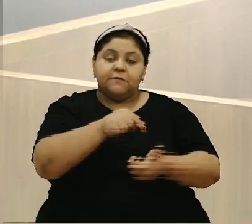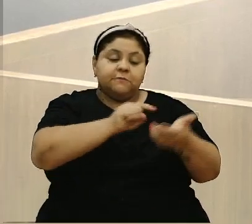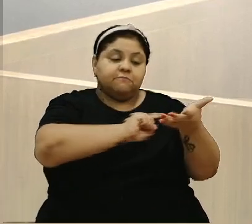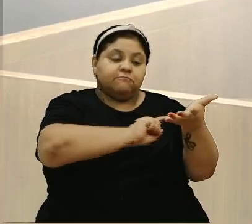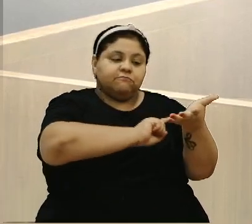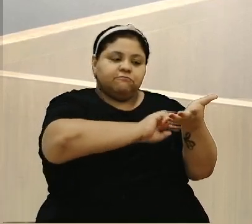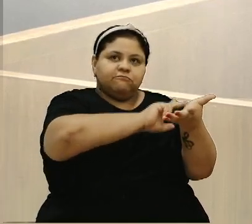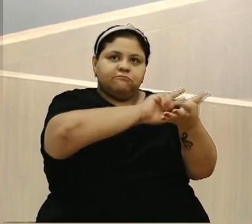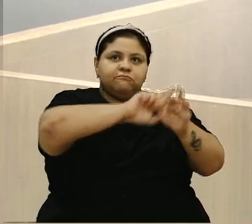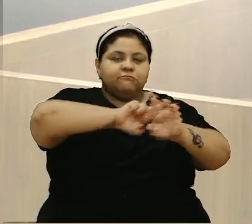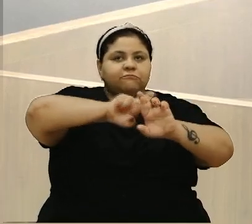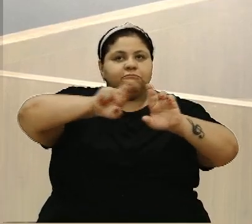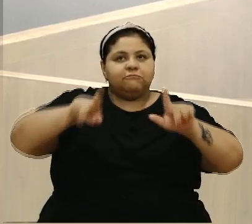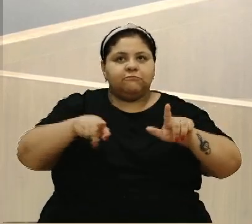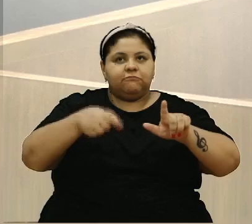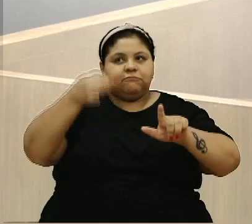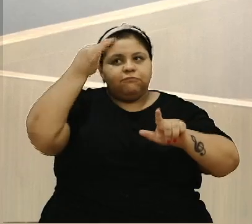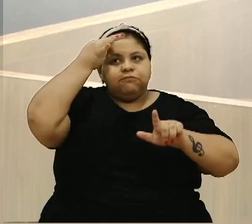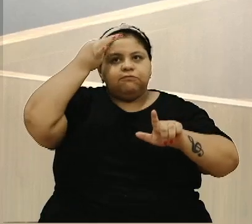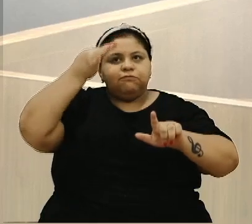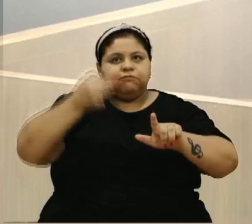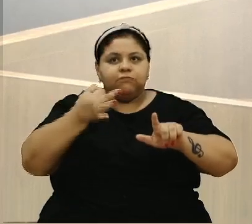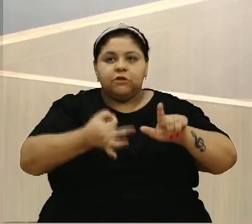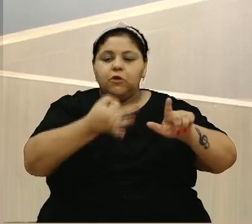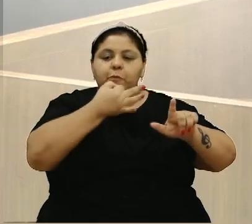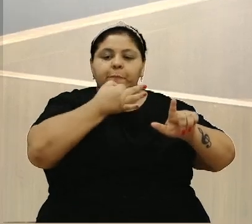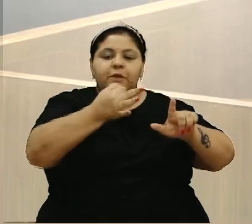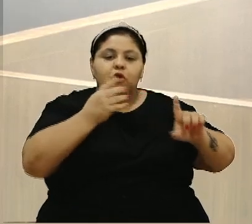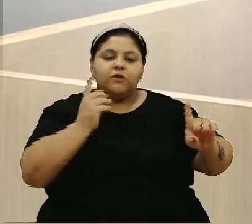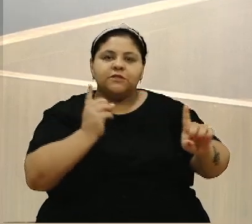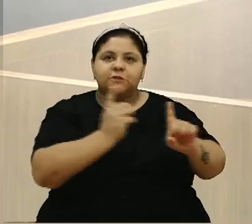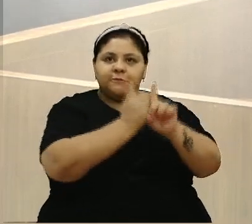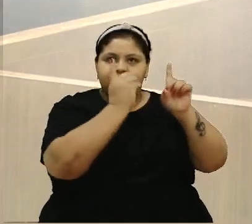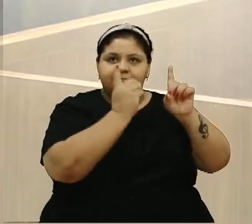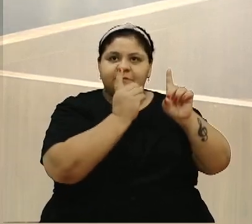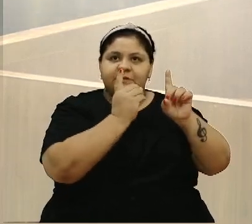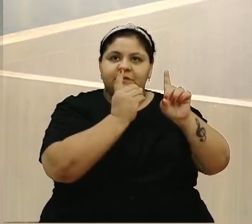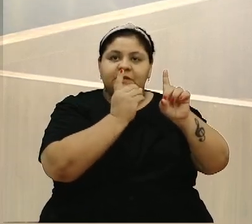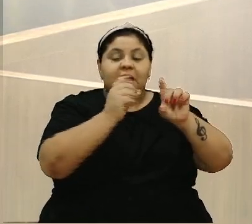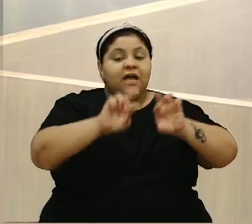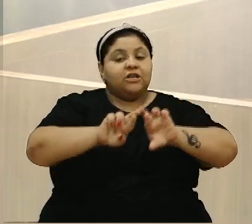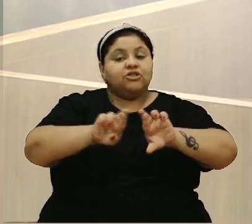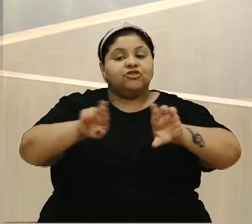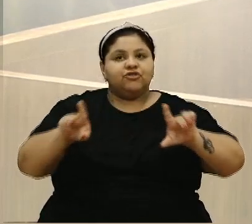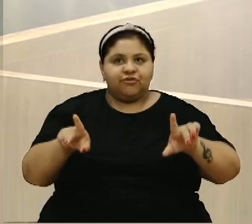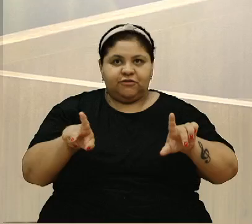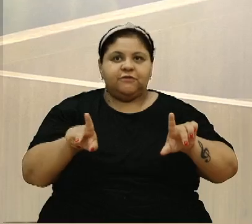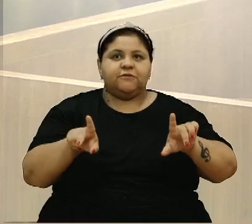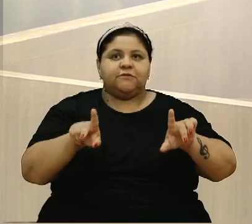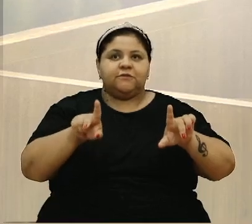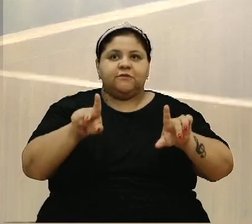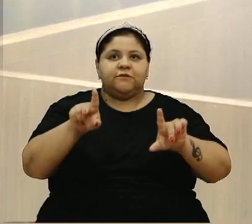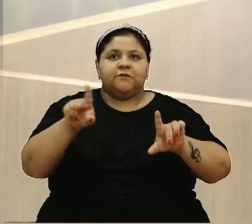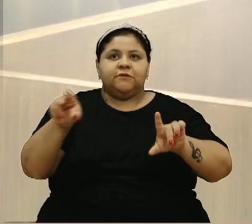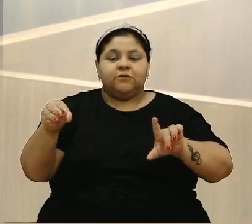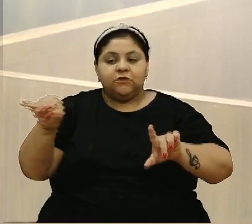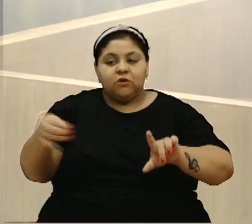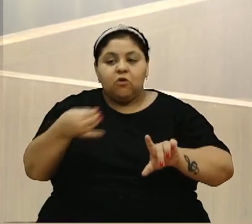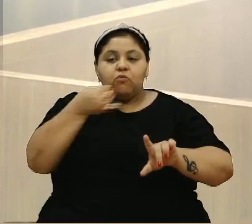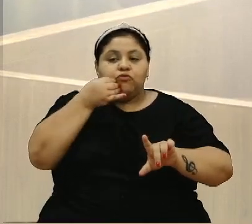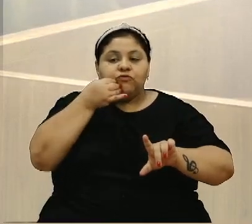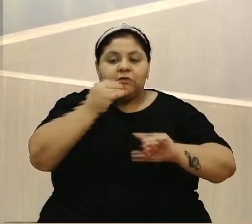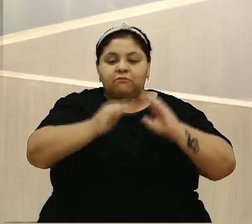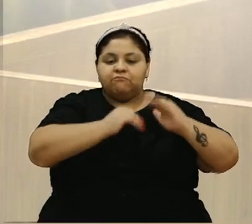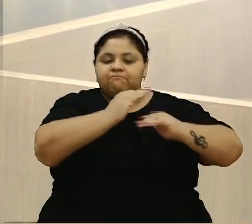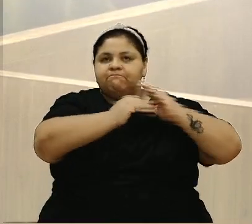diferentes ideias e perspectivas se encontram, onde as divergências são oportunidades para o crescimento